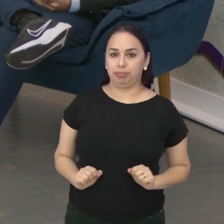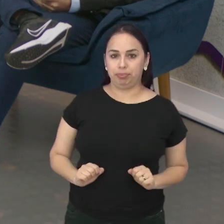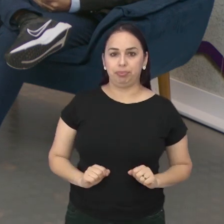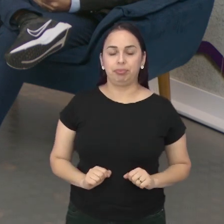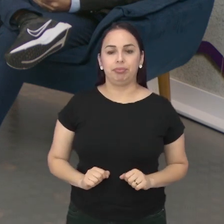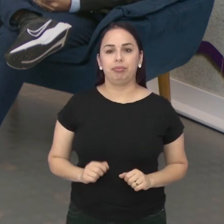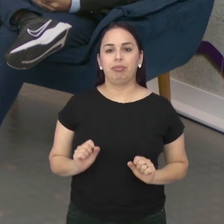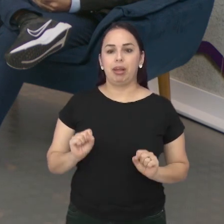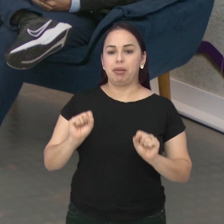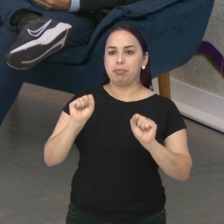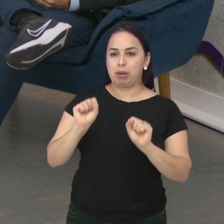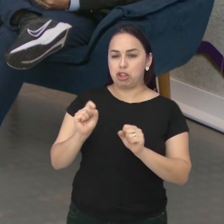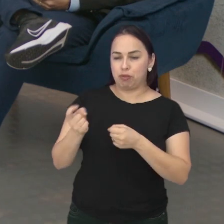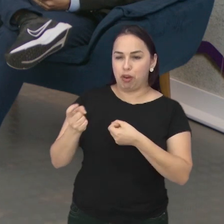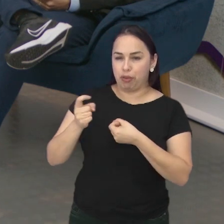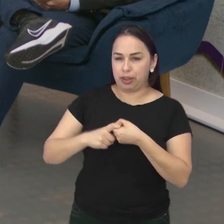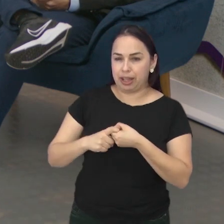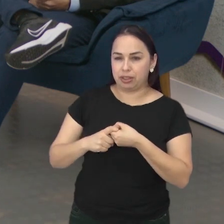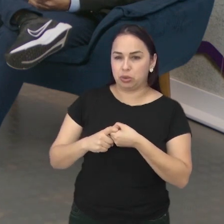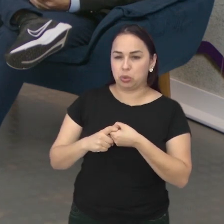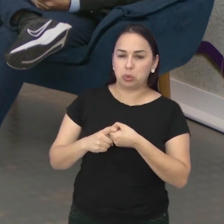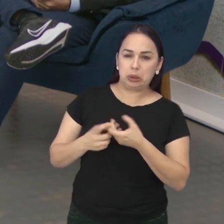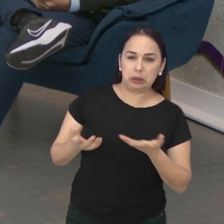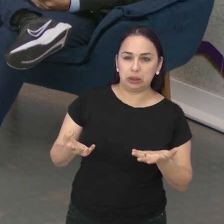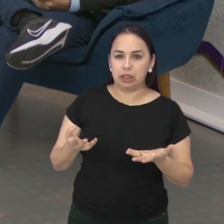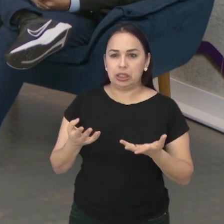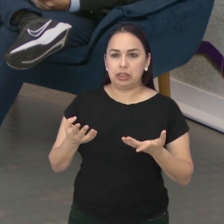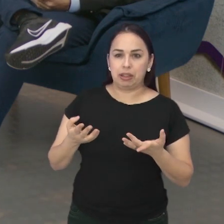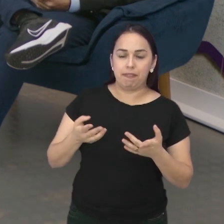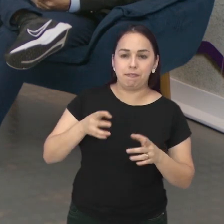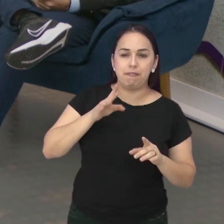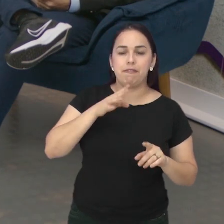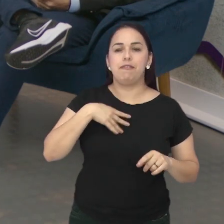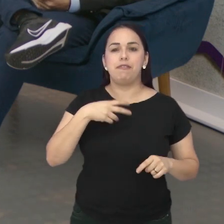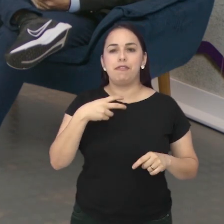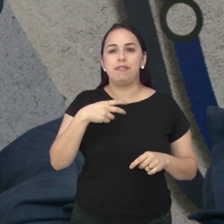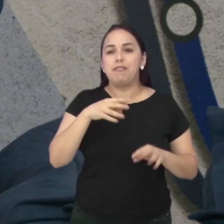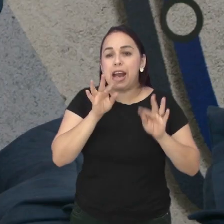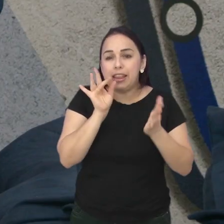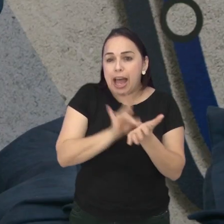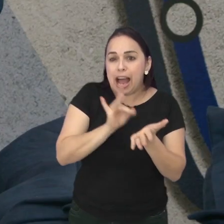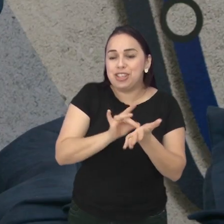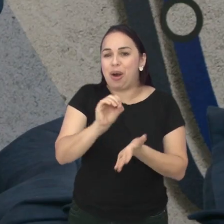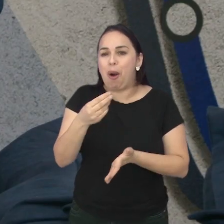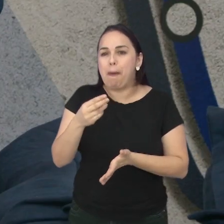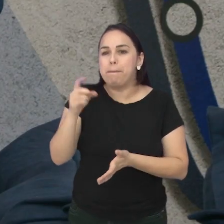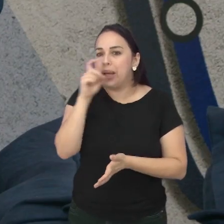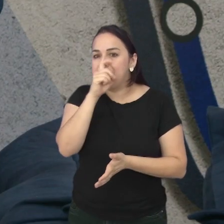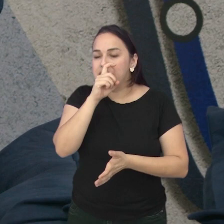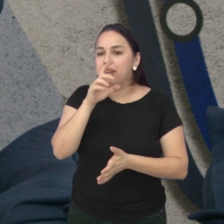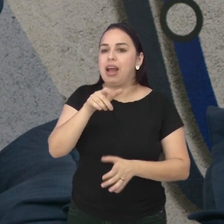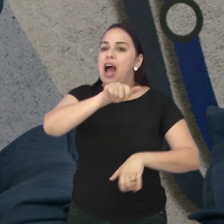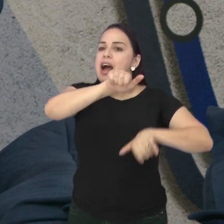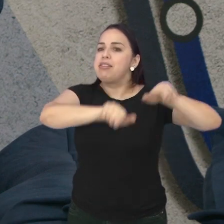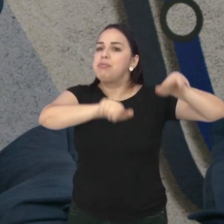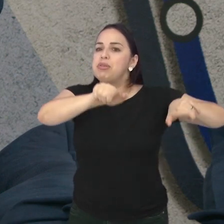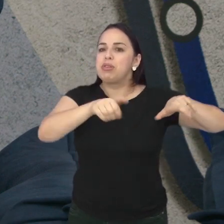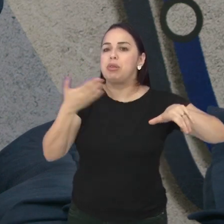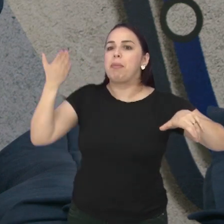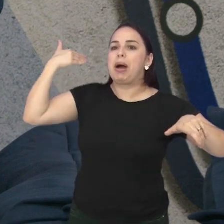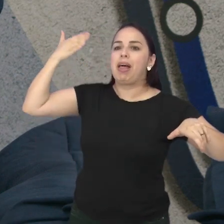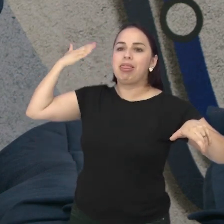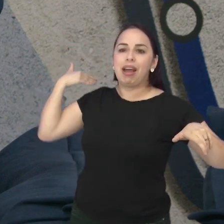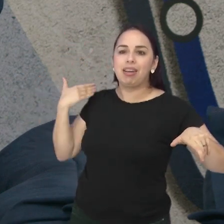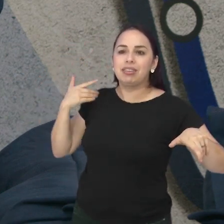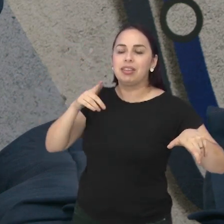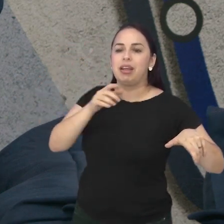profissão. A gente pode voltar naquilo do mito, né, da timidez. As pessoas